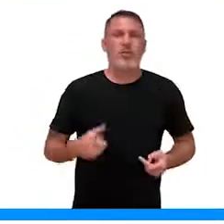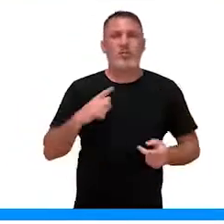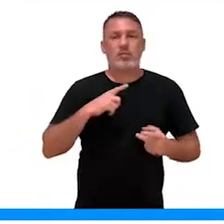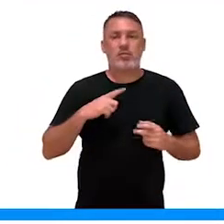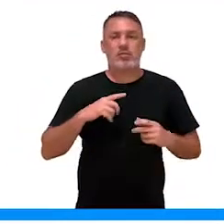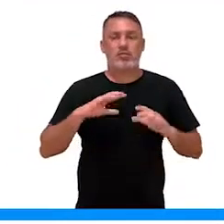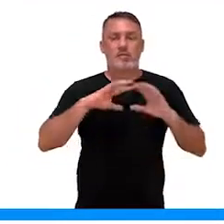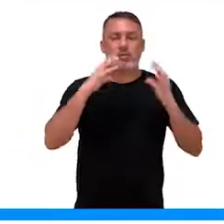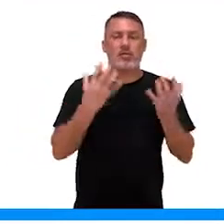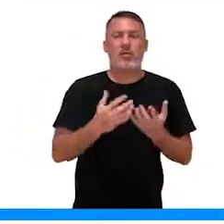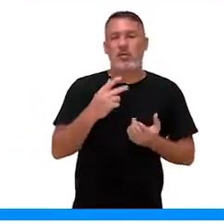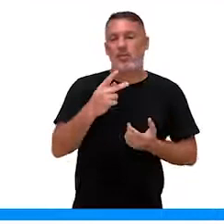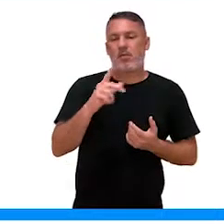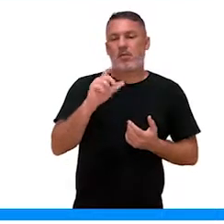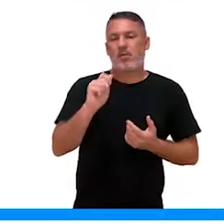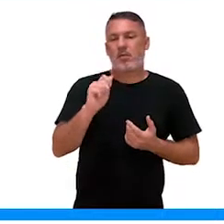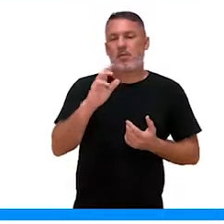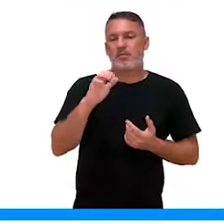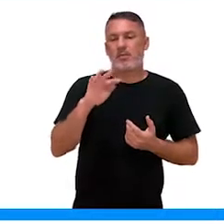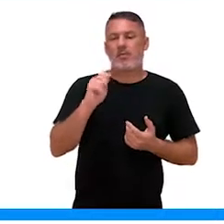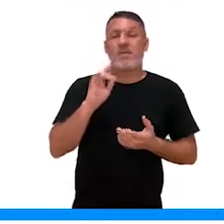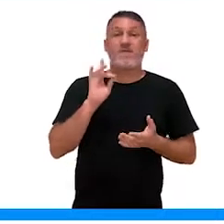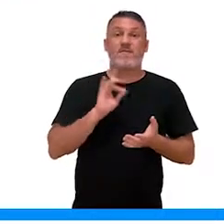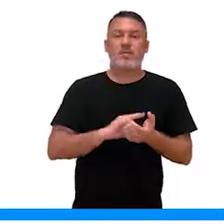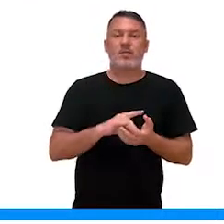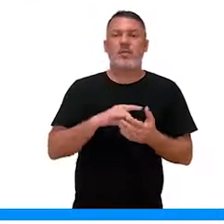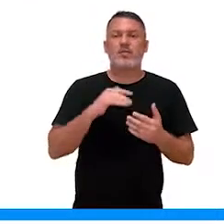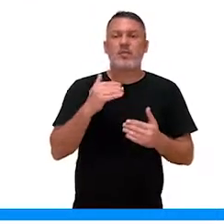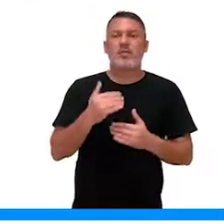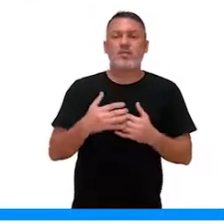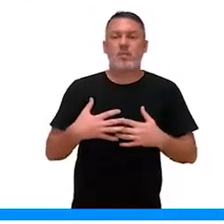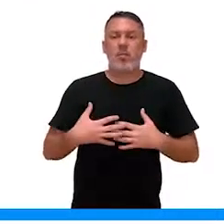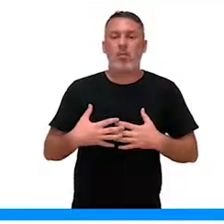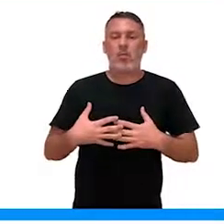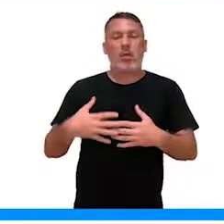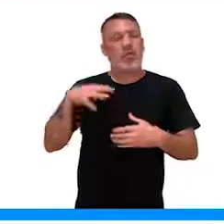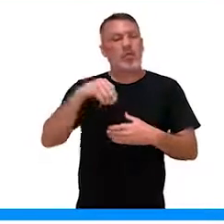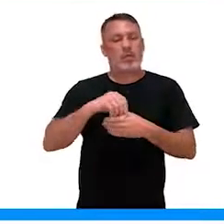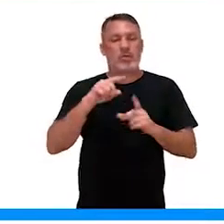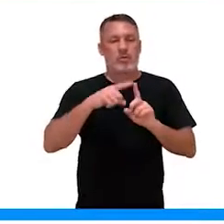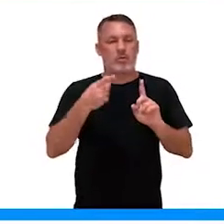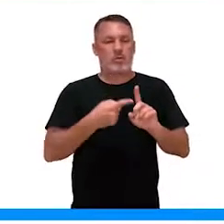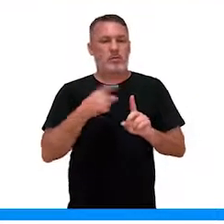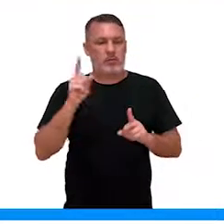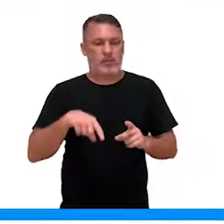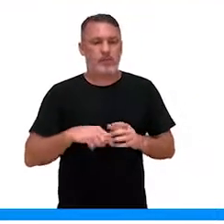verdadeira. Então, todo o nosso desenvolvimento ele é dentro do útero.